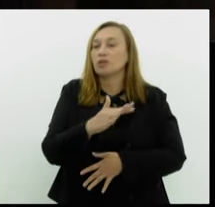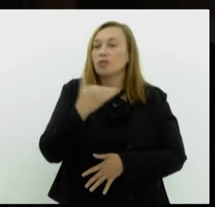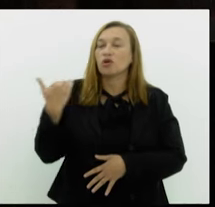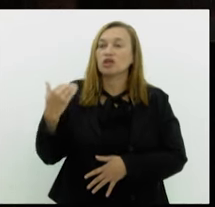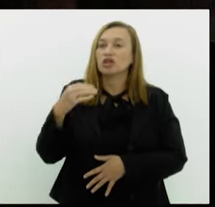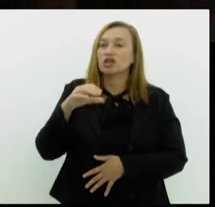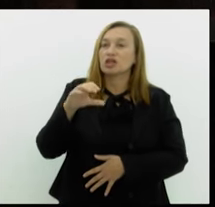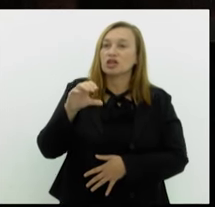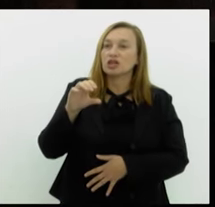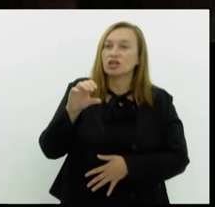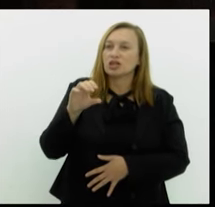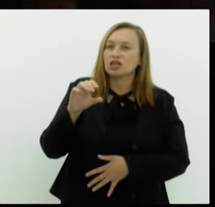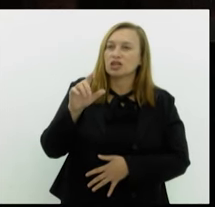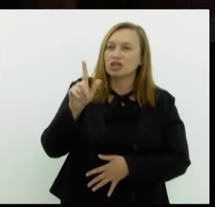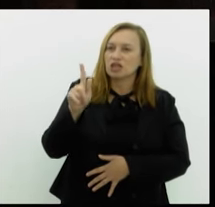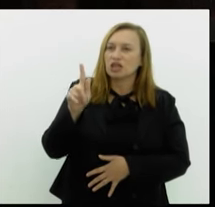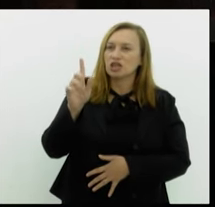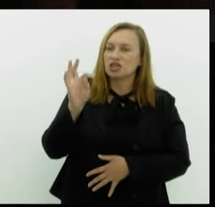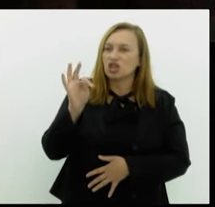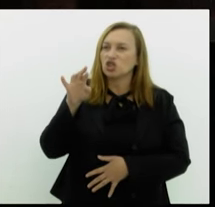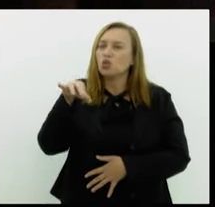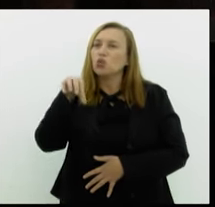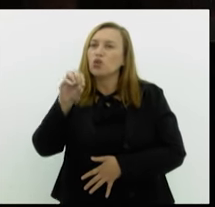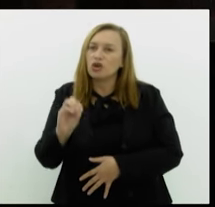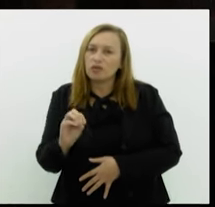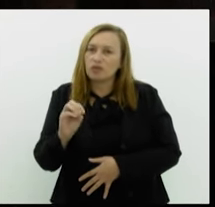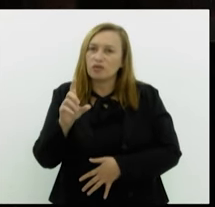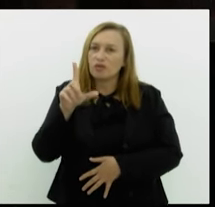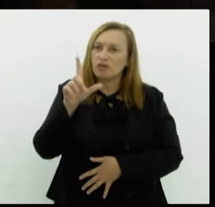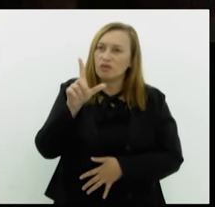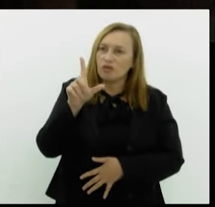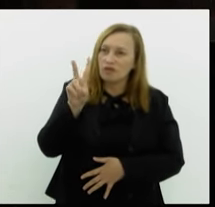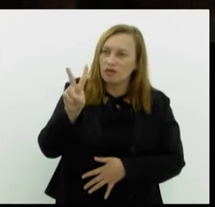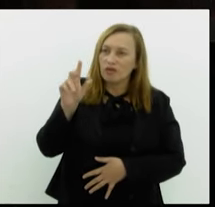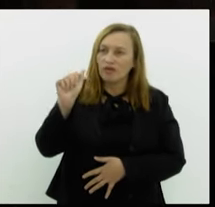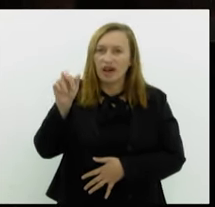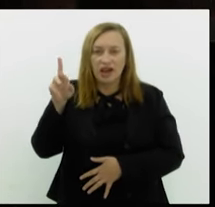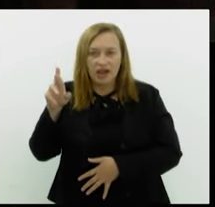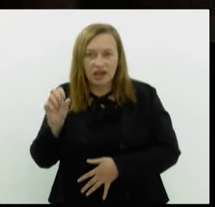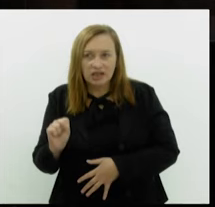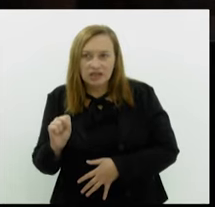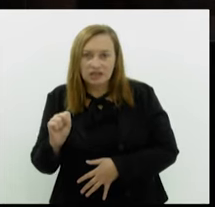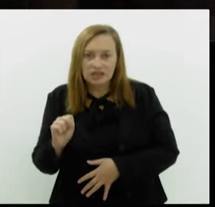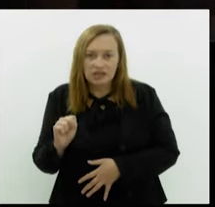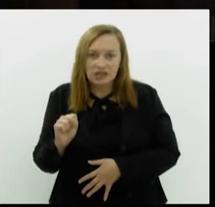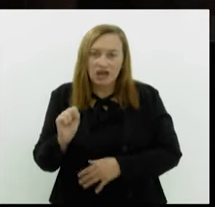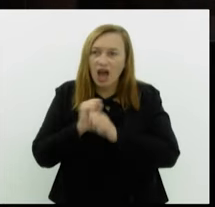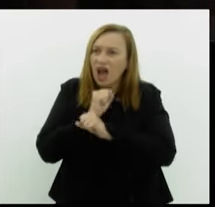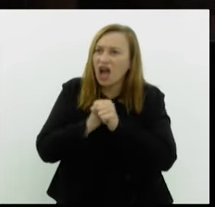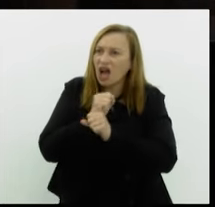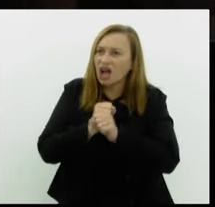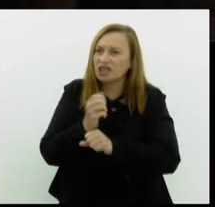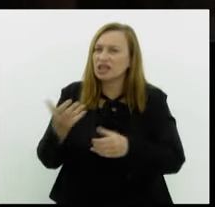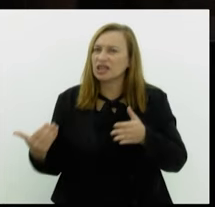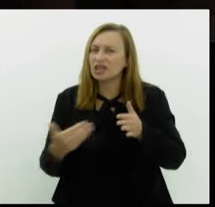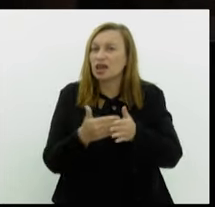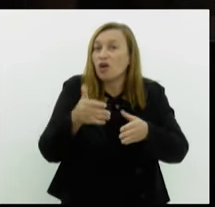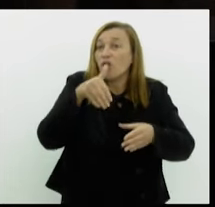não. Mas elegeu durante décadas os geturistas, eu não vou nem citar os nomes,